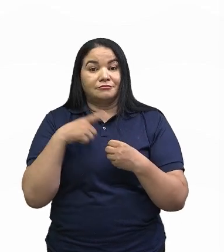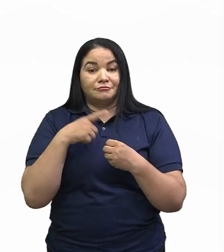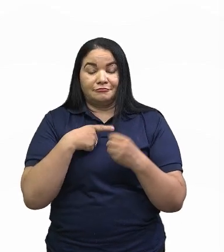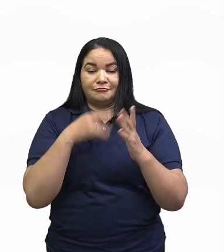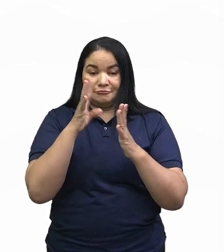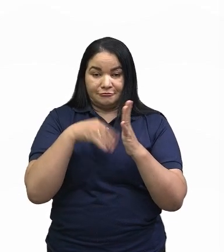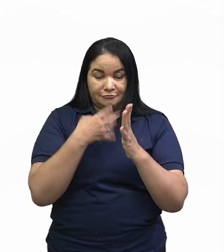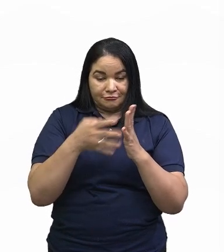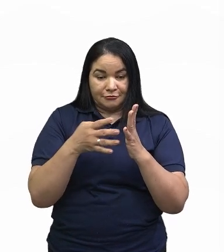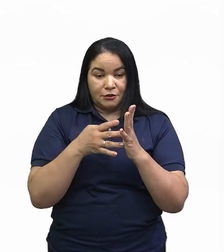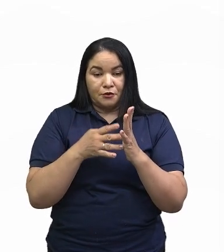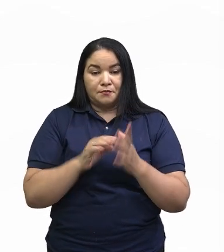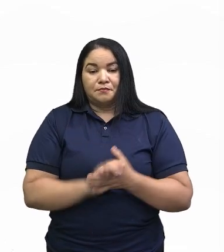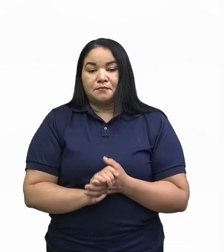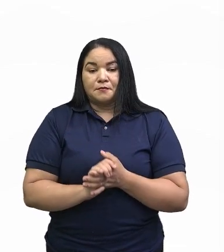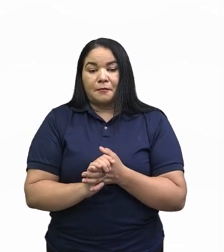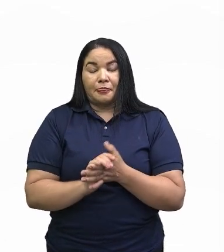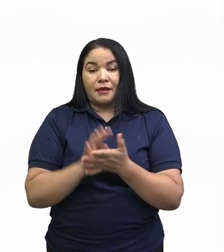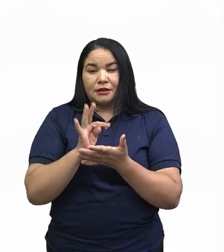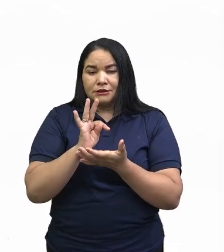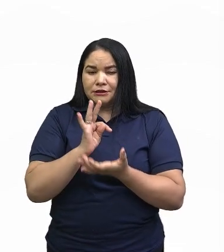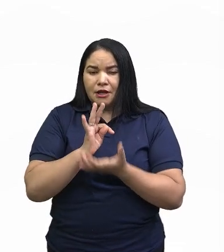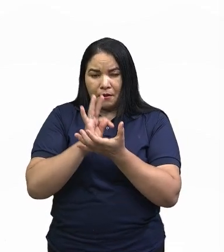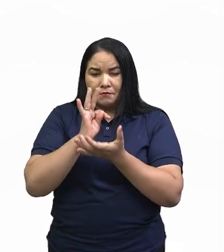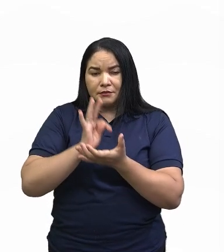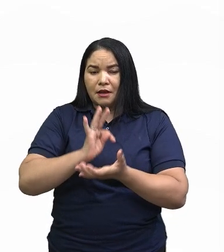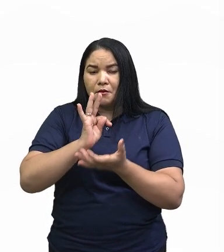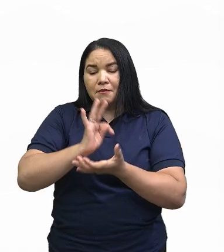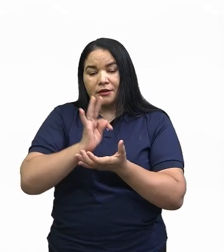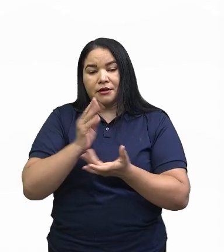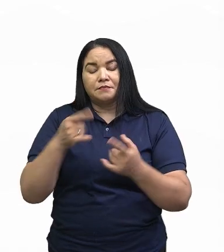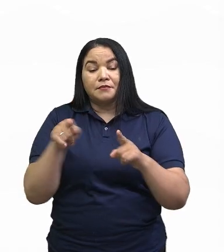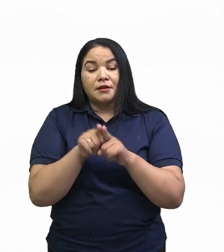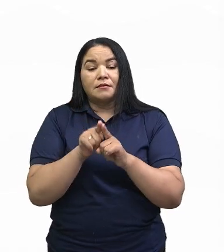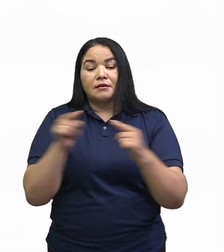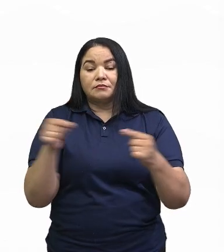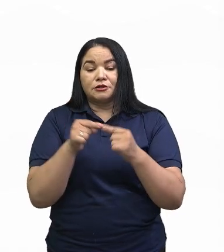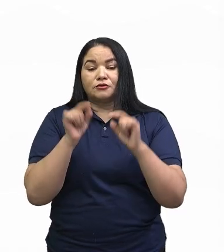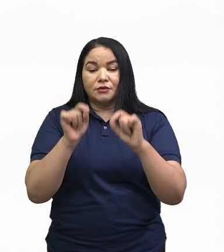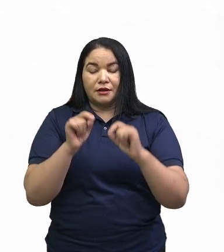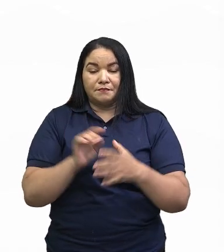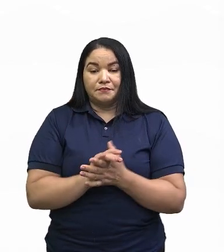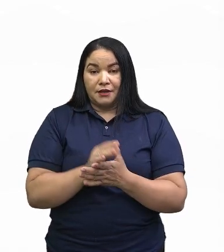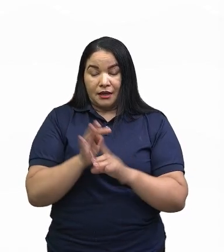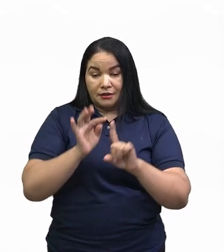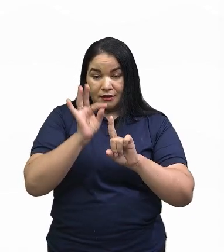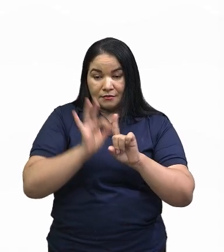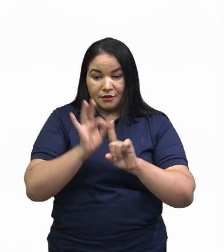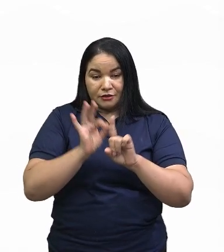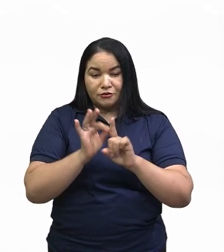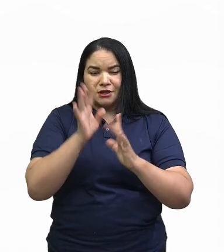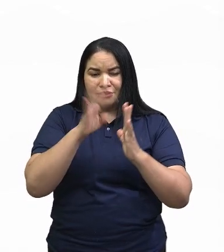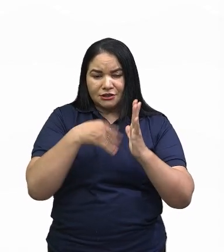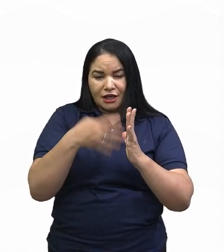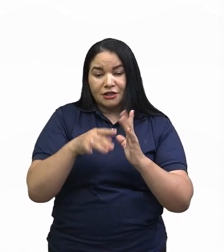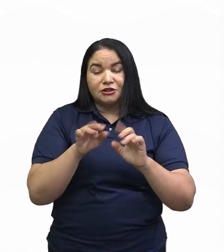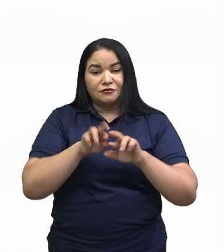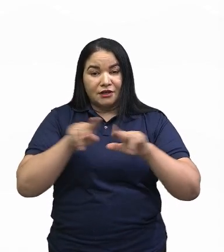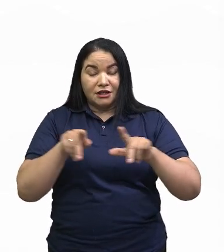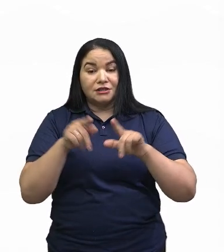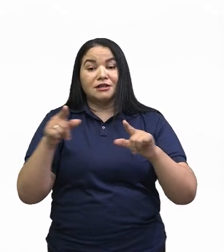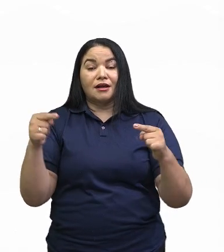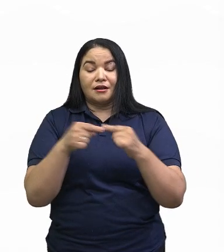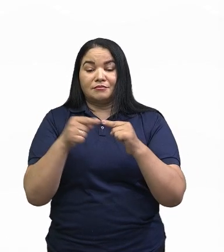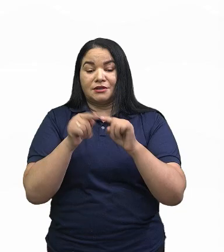termométricas. Vejam, para determinar uma temperatura em uma escala diferente, existe uma